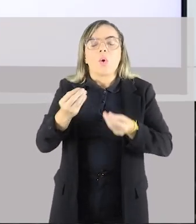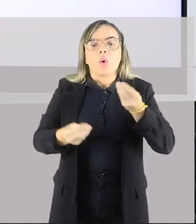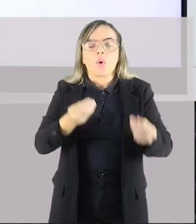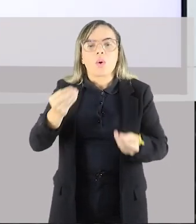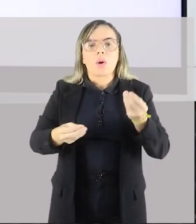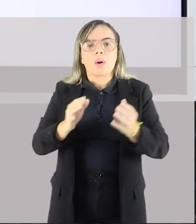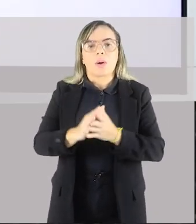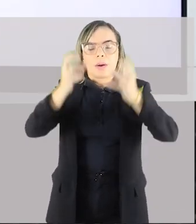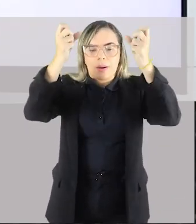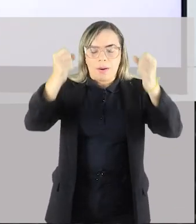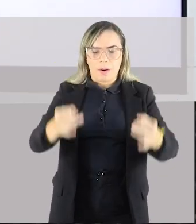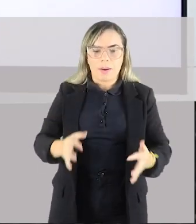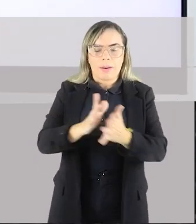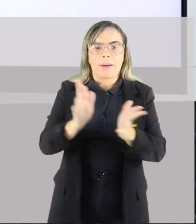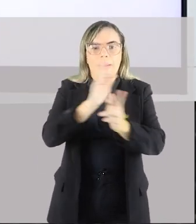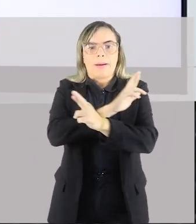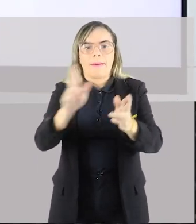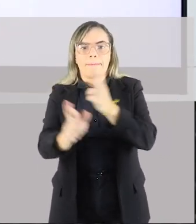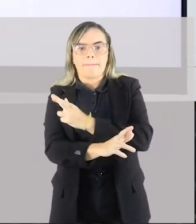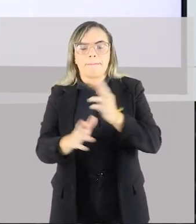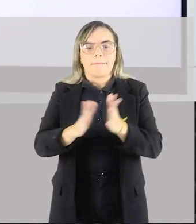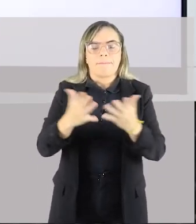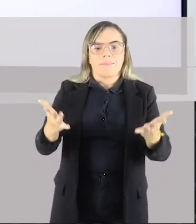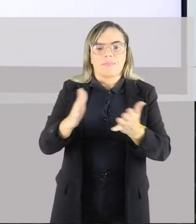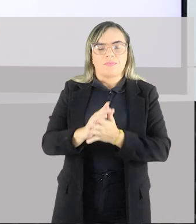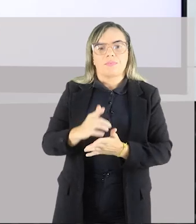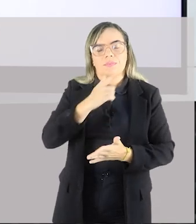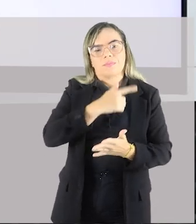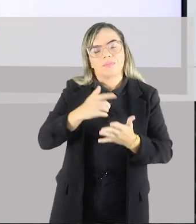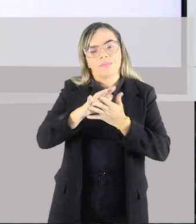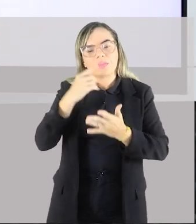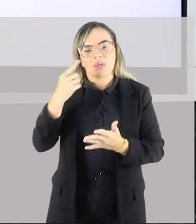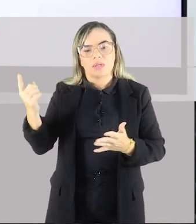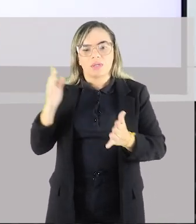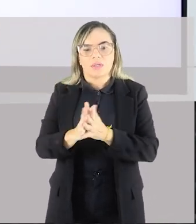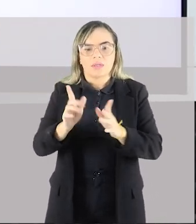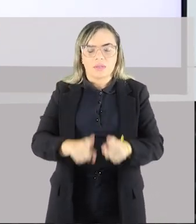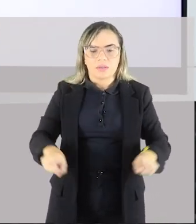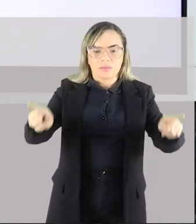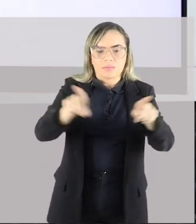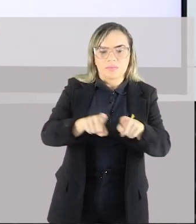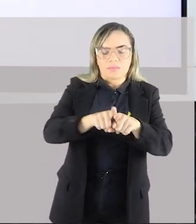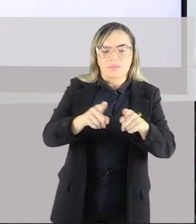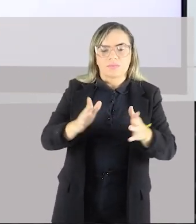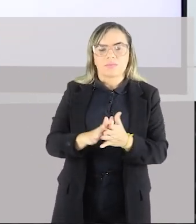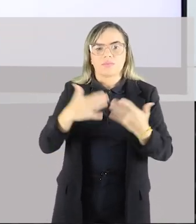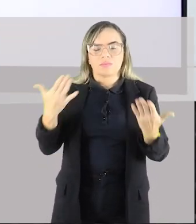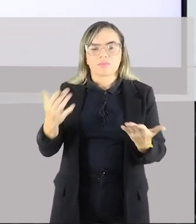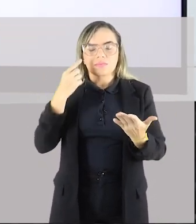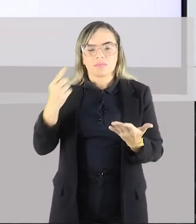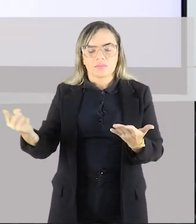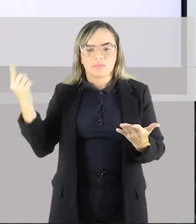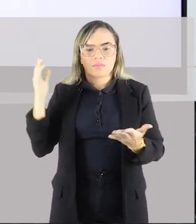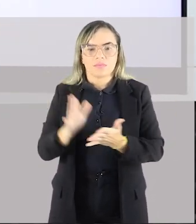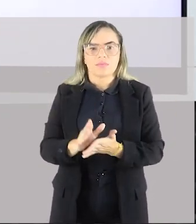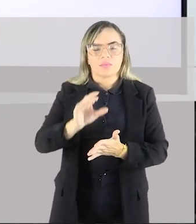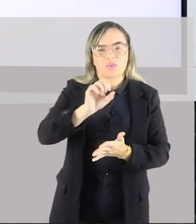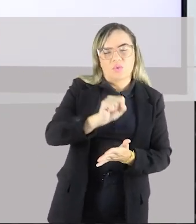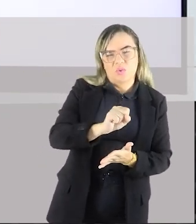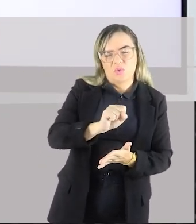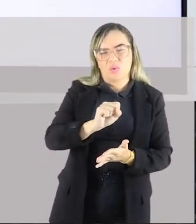para vocês, né, em relação à glicólise, ao ciclo de Krebs também, né? Existem aí pelo menos umas